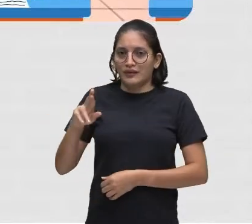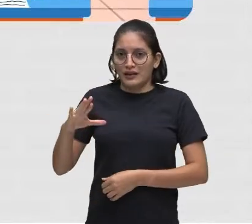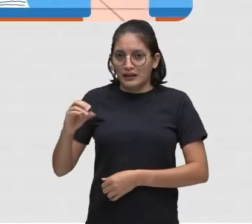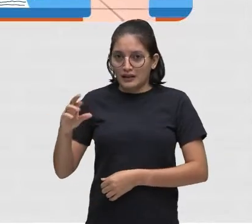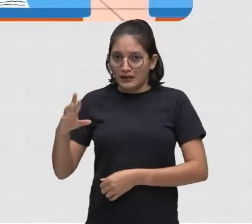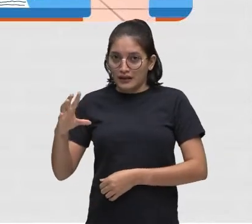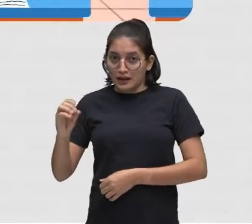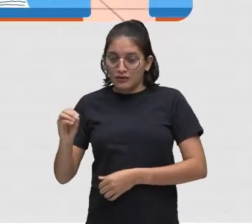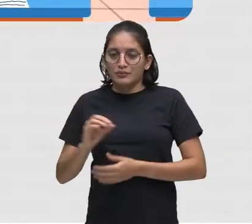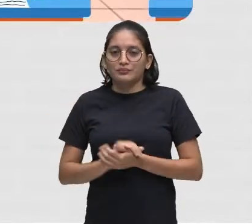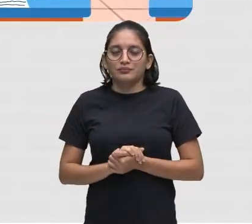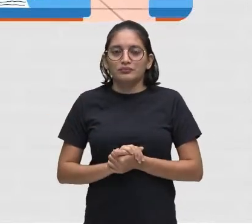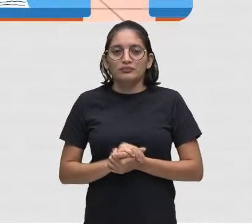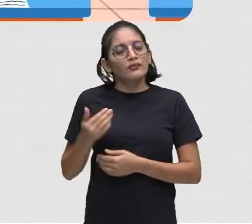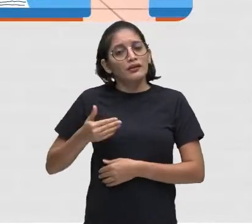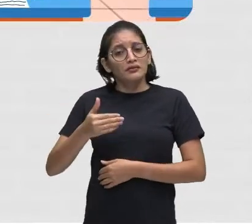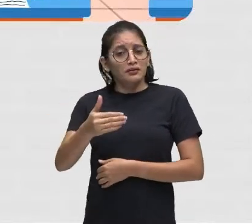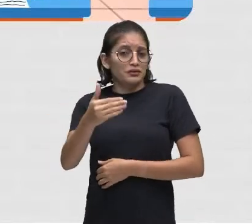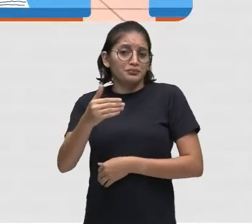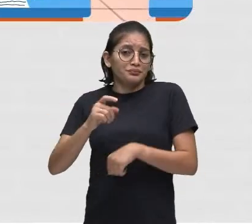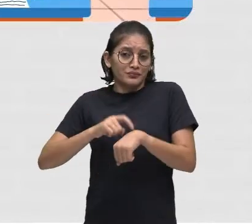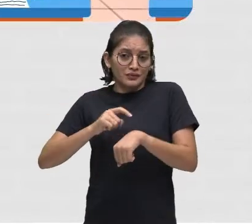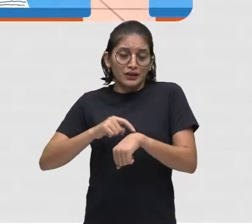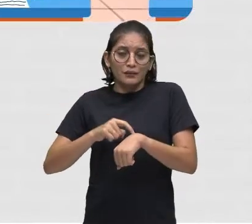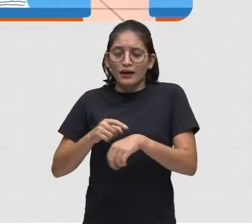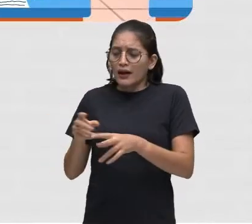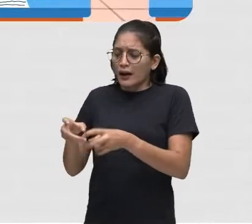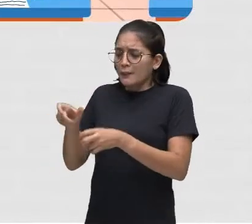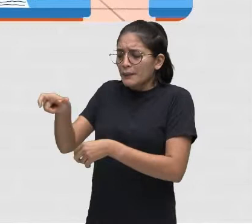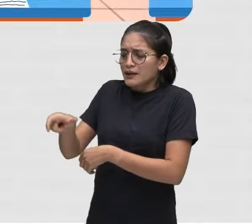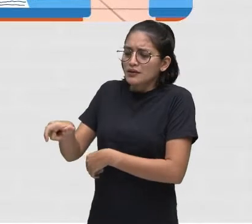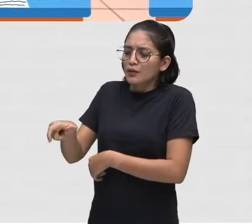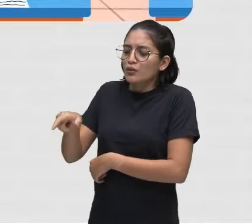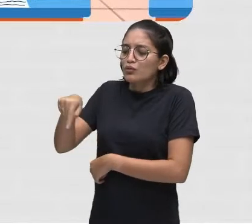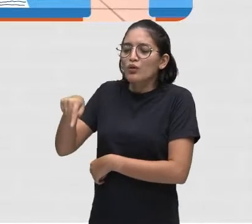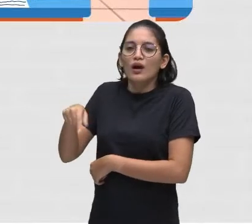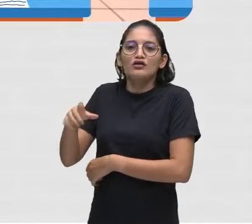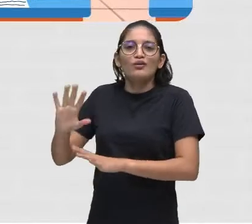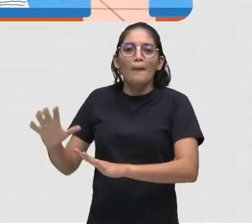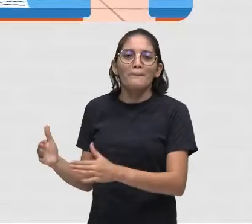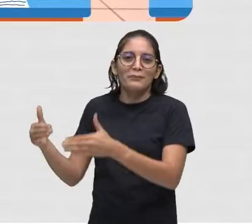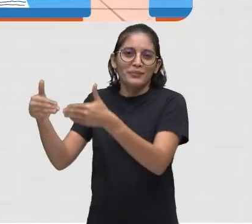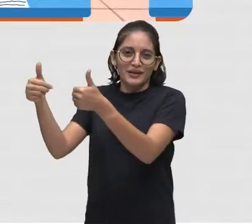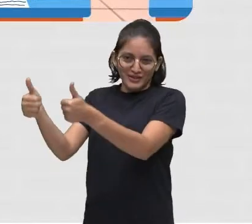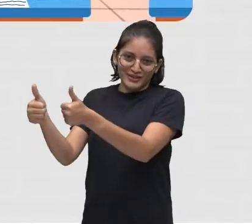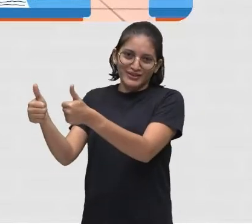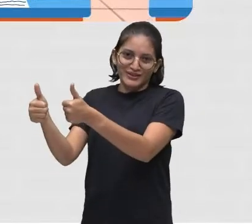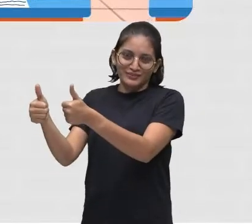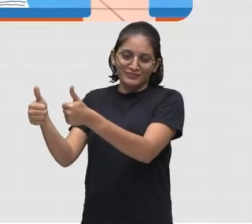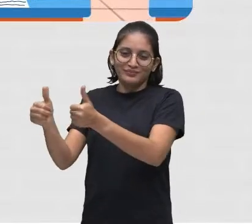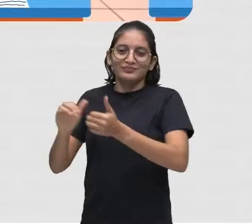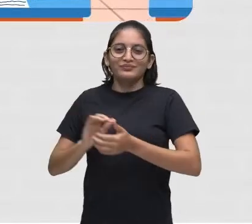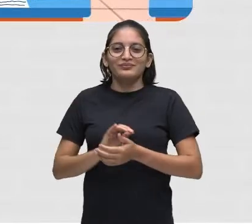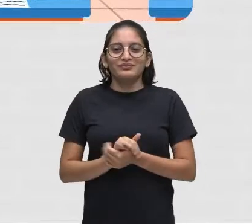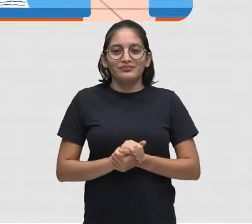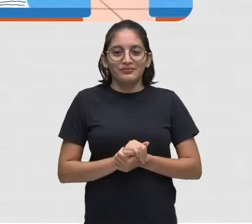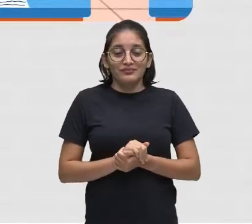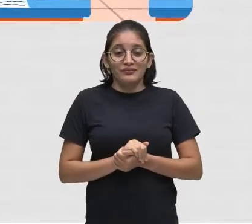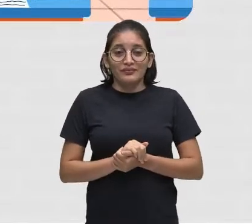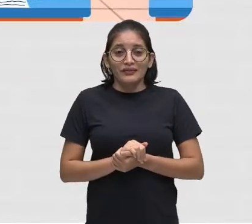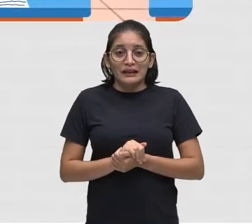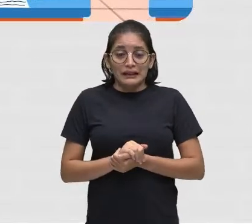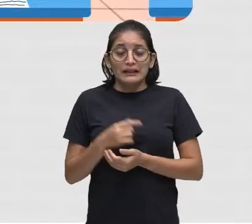passar do tempo, ela notou que o rapazinho só havia melhorado. E quanto mais ela